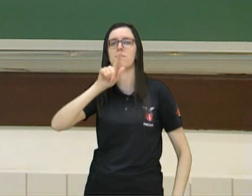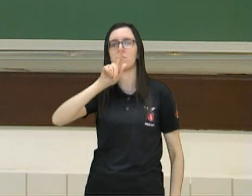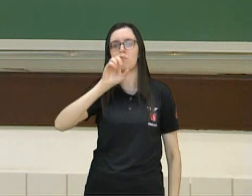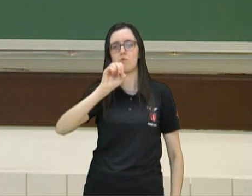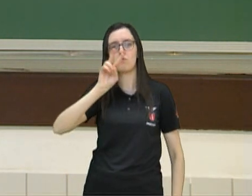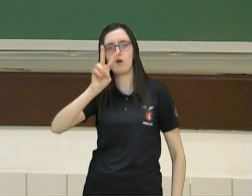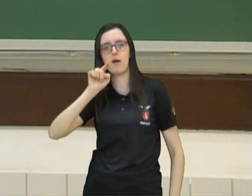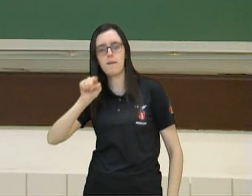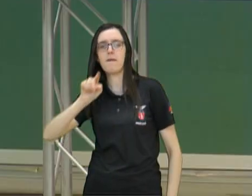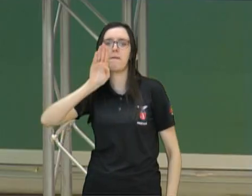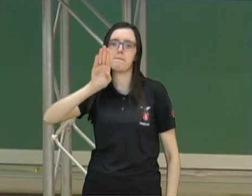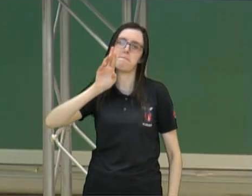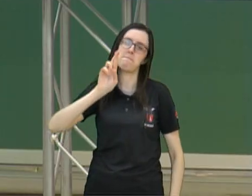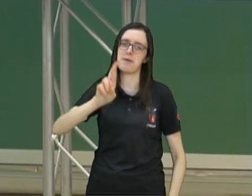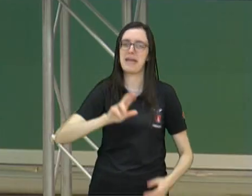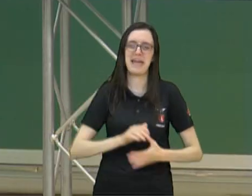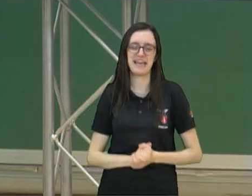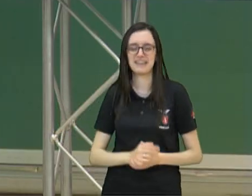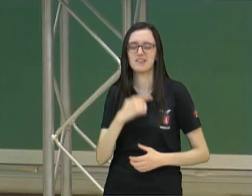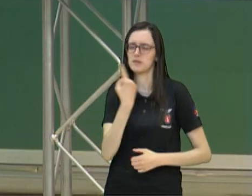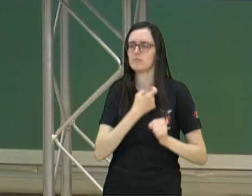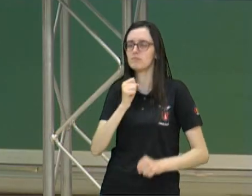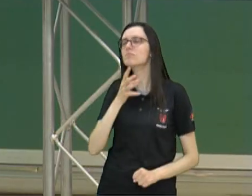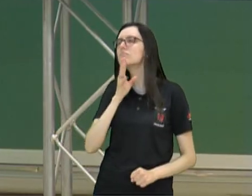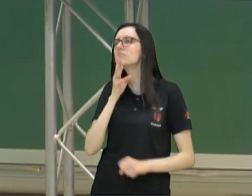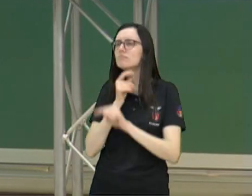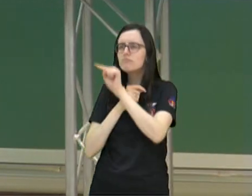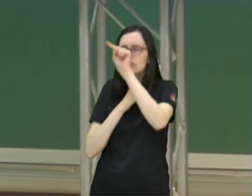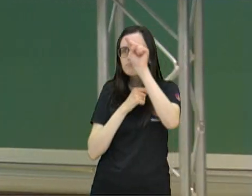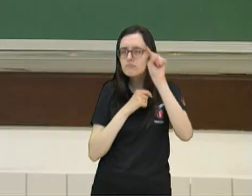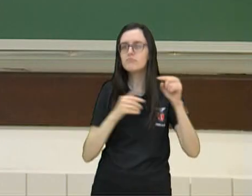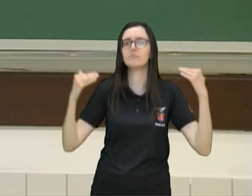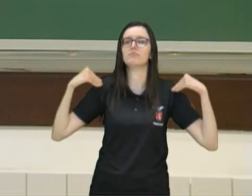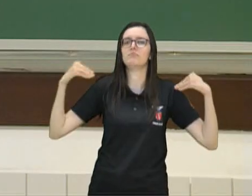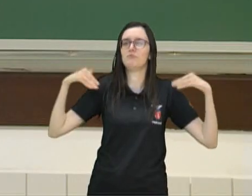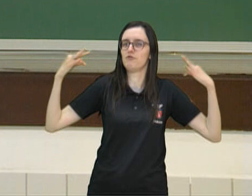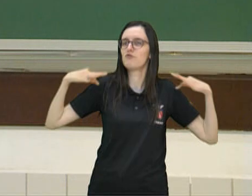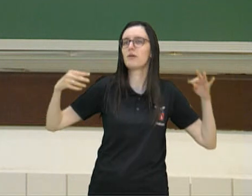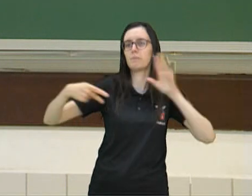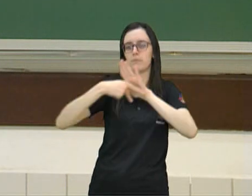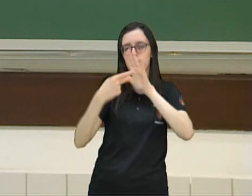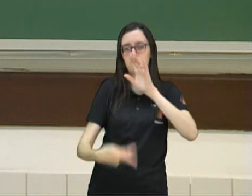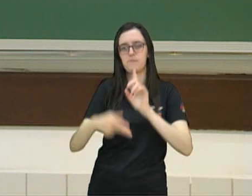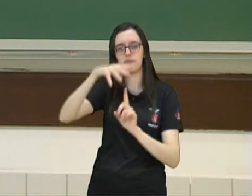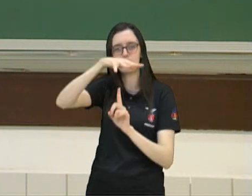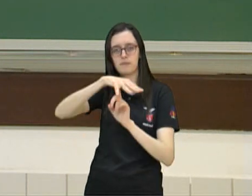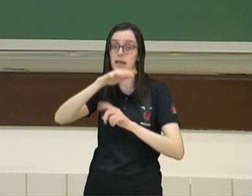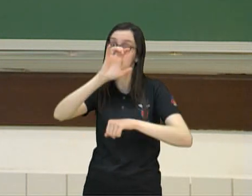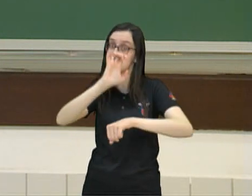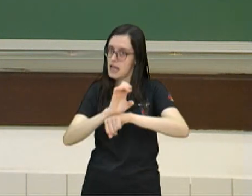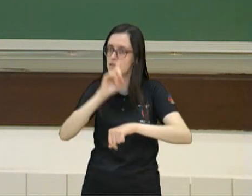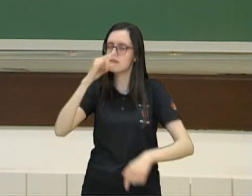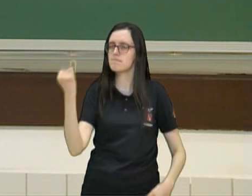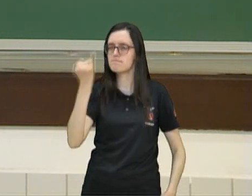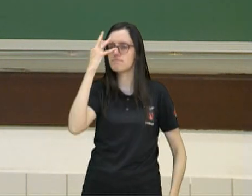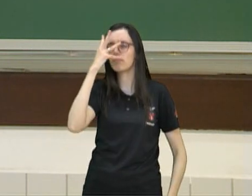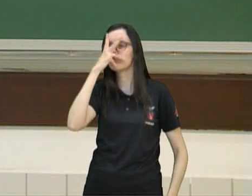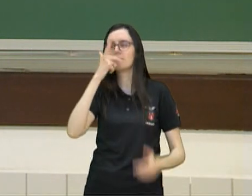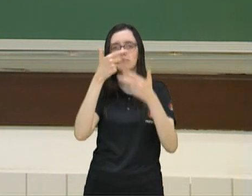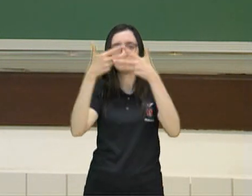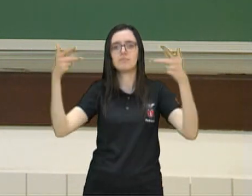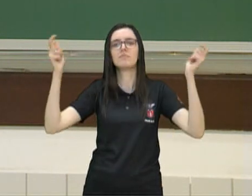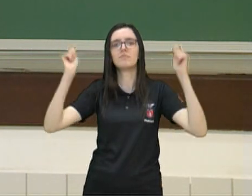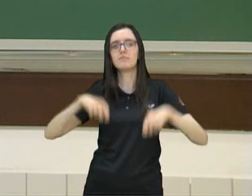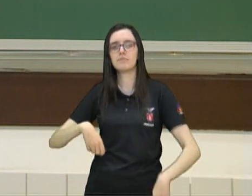turismoparaná.gov.br, para a gente conhecer um pouquinho desse turismo aqui do nosso estado, que tem tanta coisa bonita